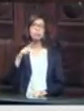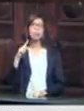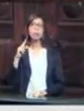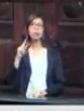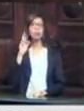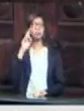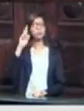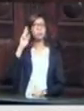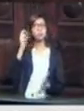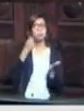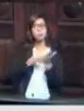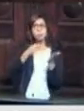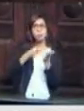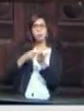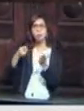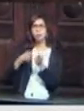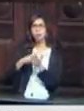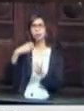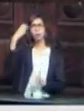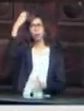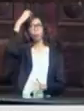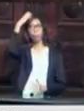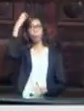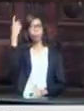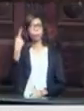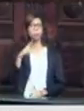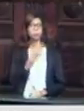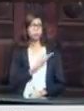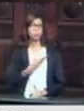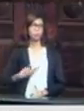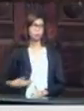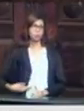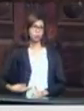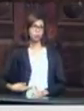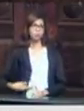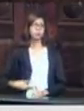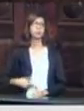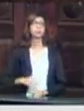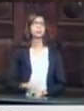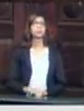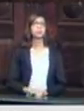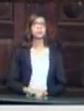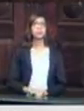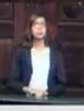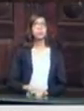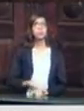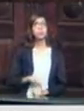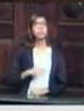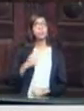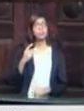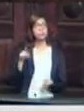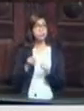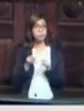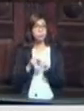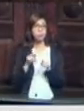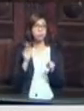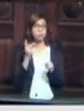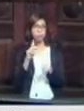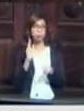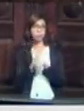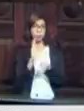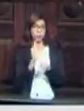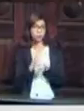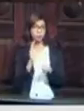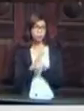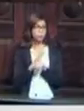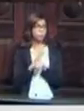custos desta conta esta feita sem a participação deles